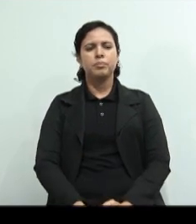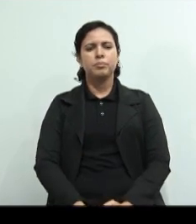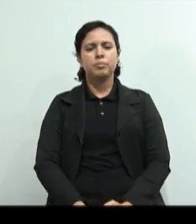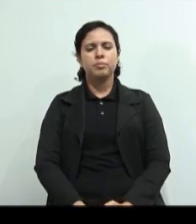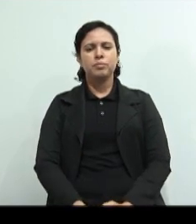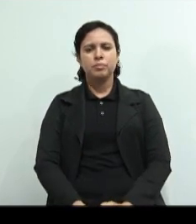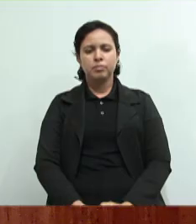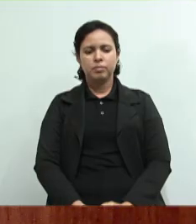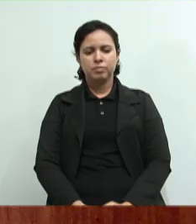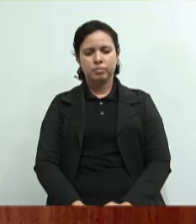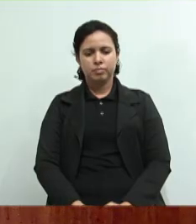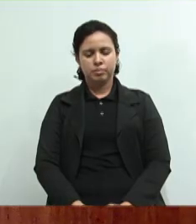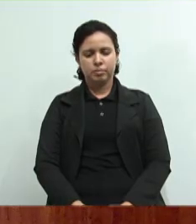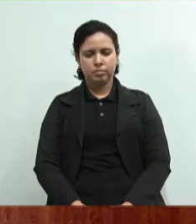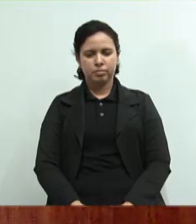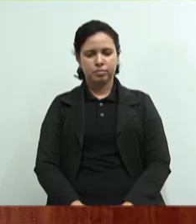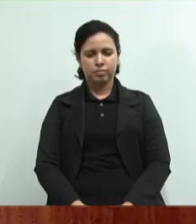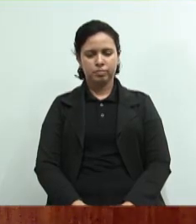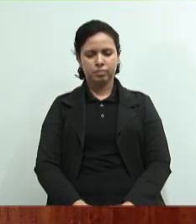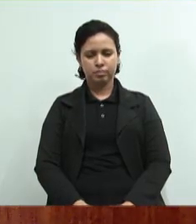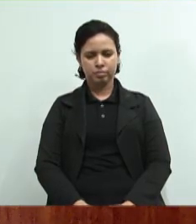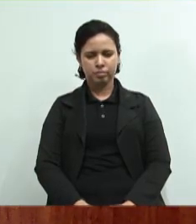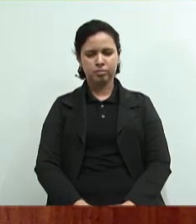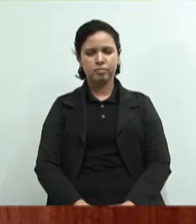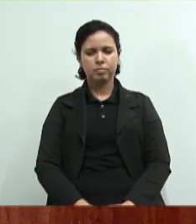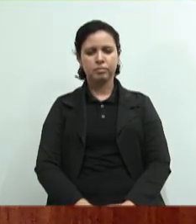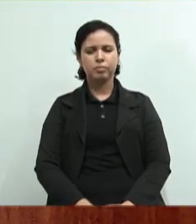Tivemos resposta aqui, professora, só